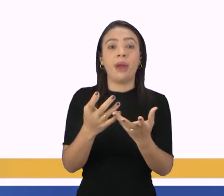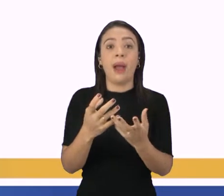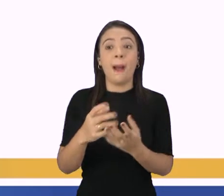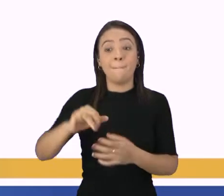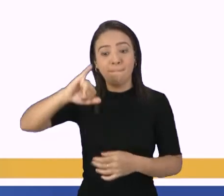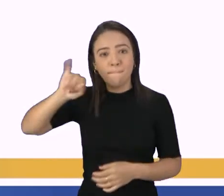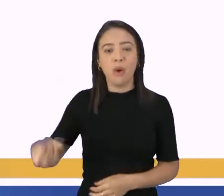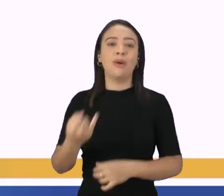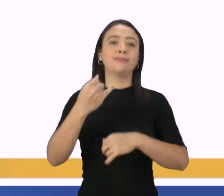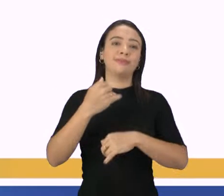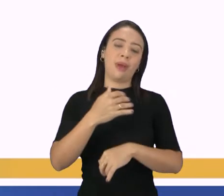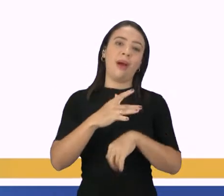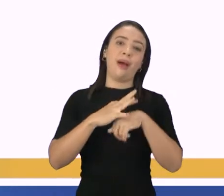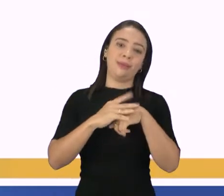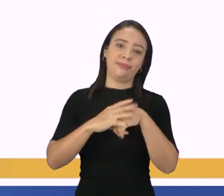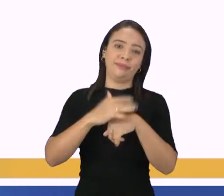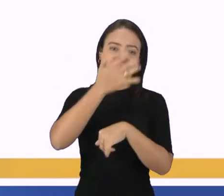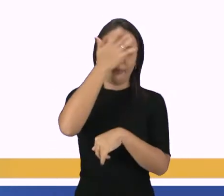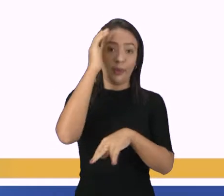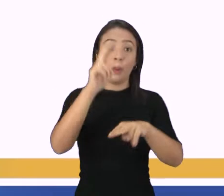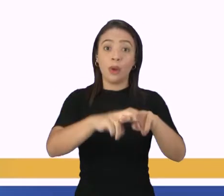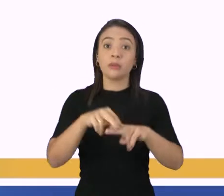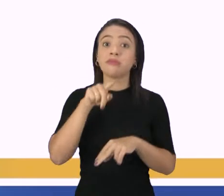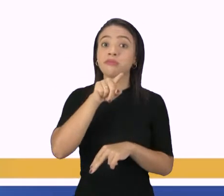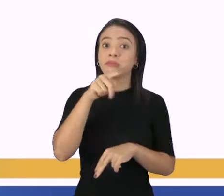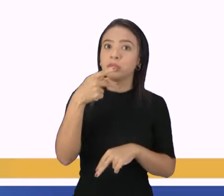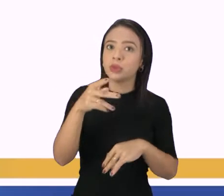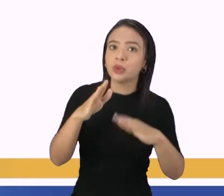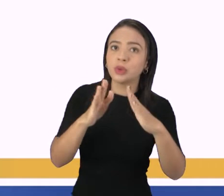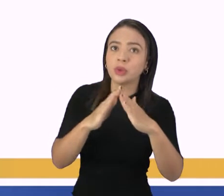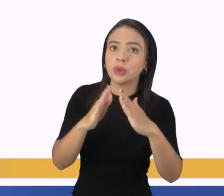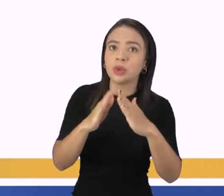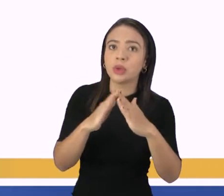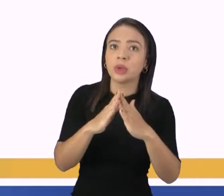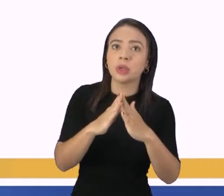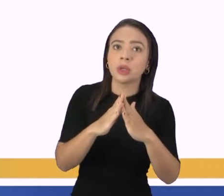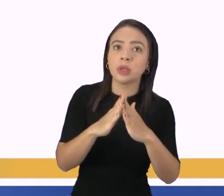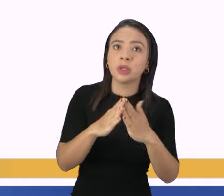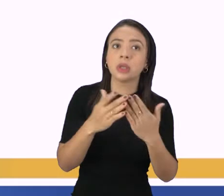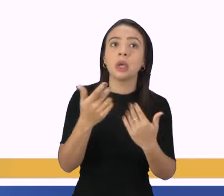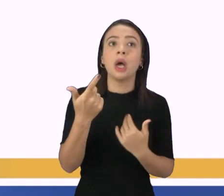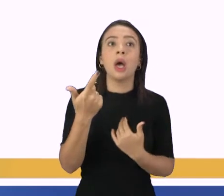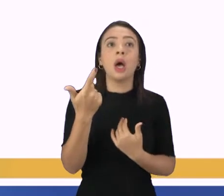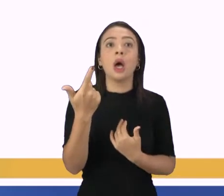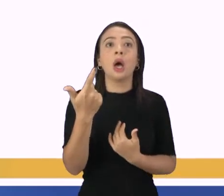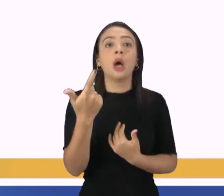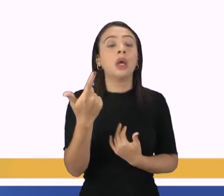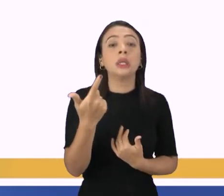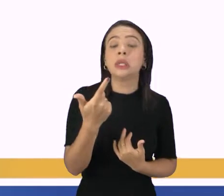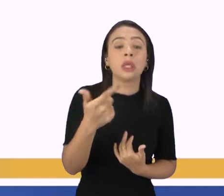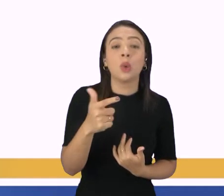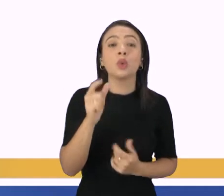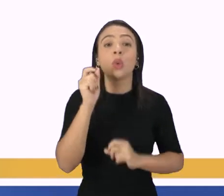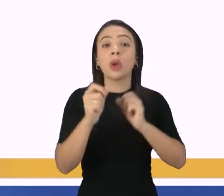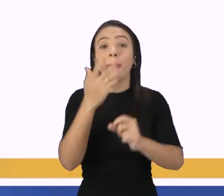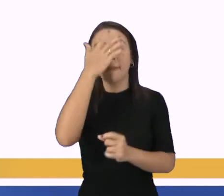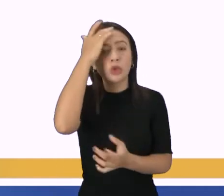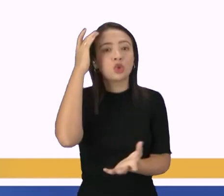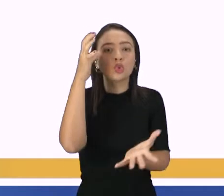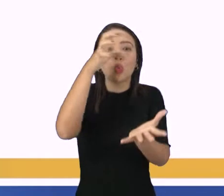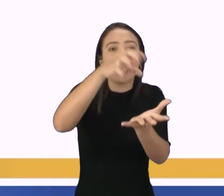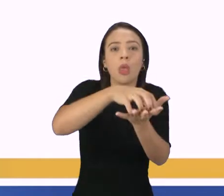pessoas. Então, você que está em casa, não vai ter ninguém da secretaria procurando para cadastrar